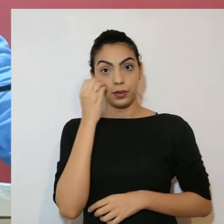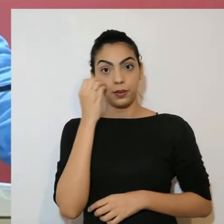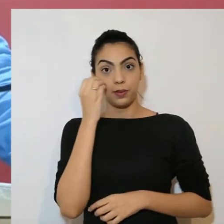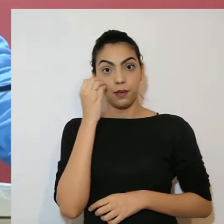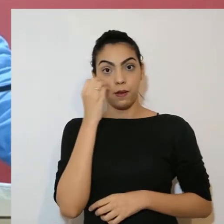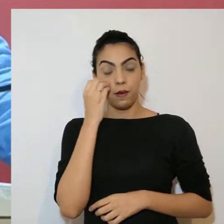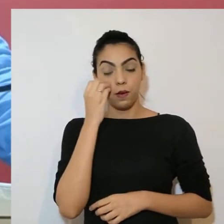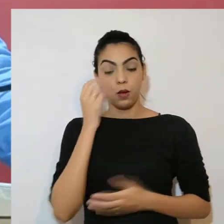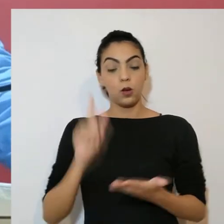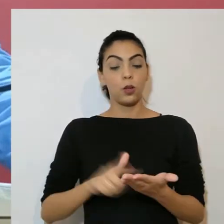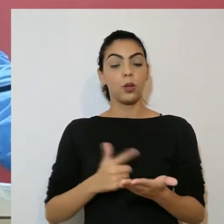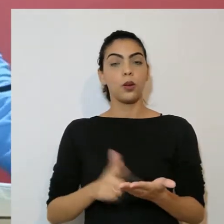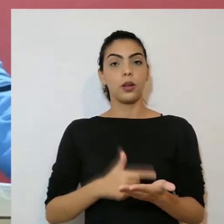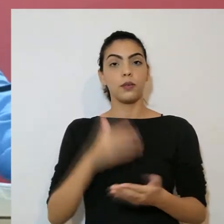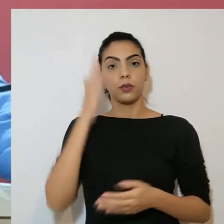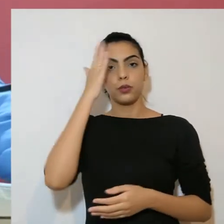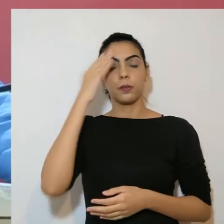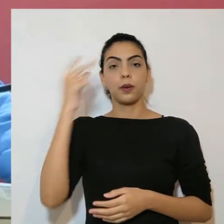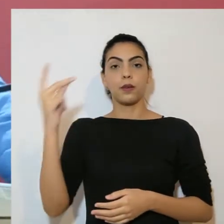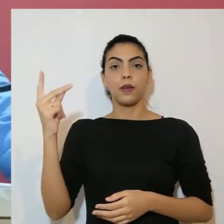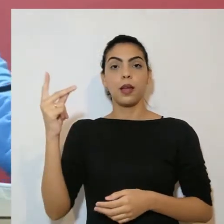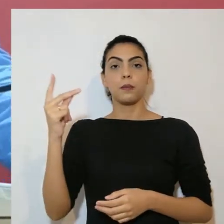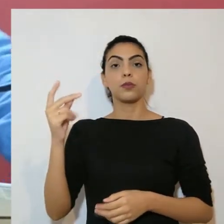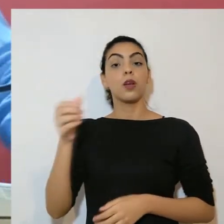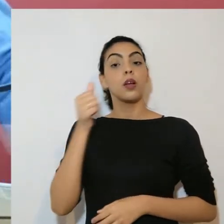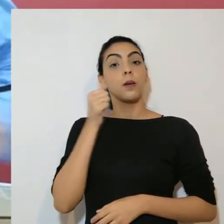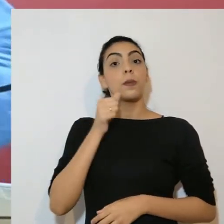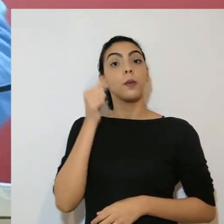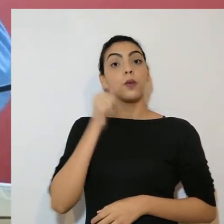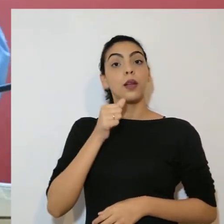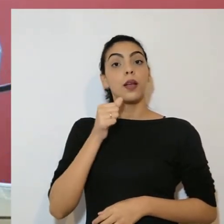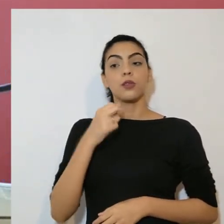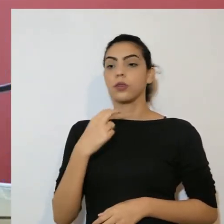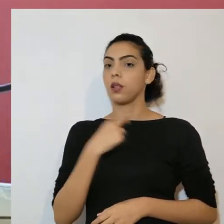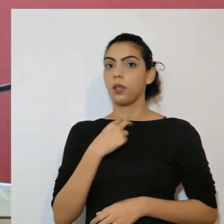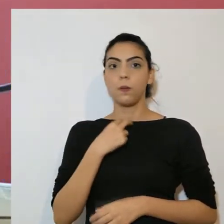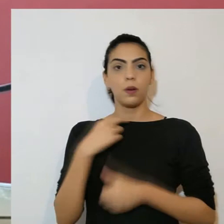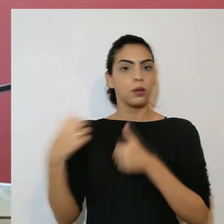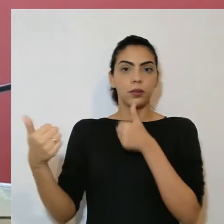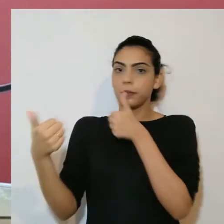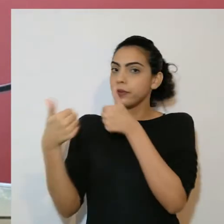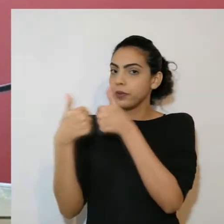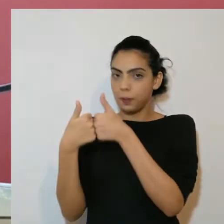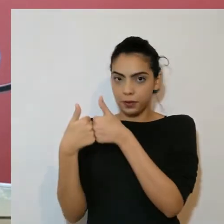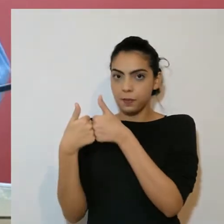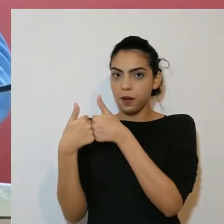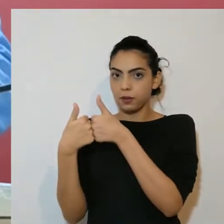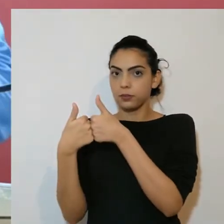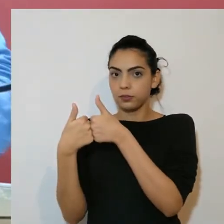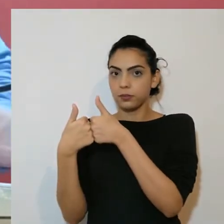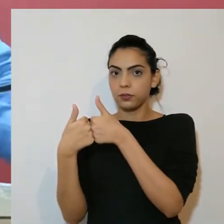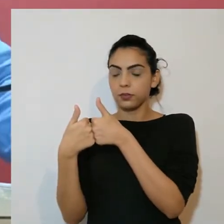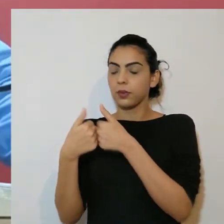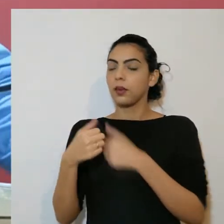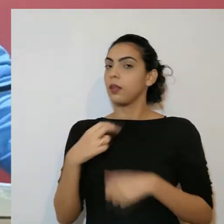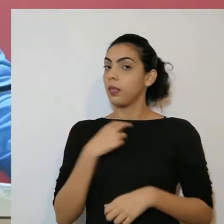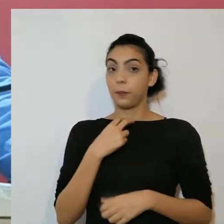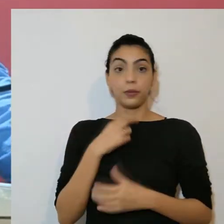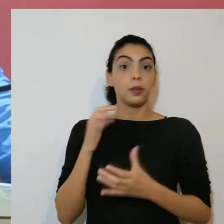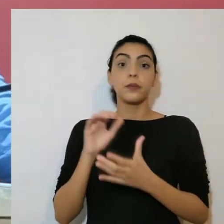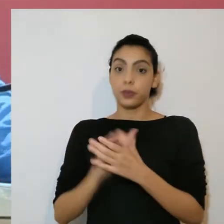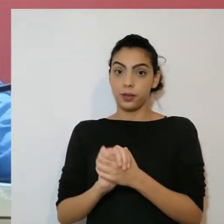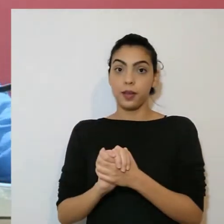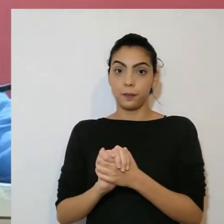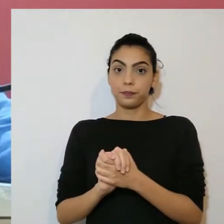de Provérbios a algumas mulheres que nós não devemos nos aproximar